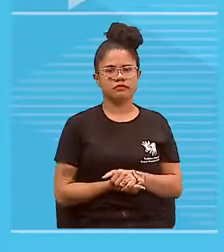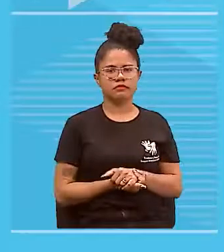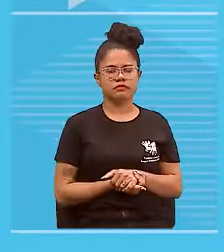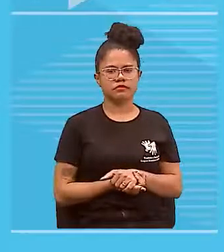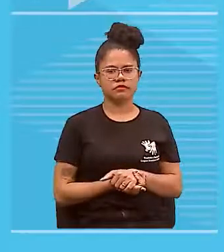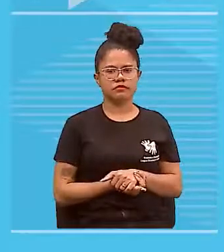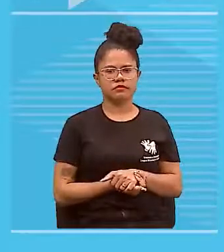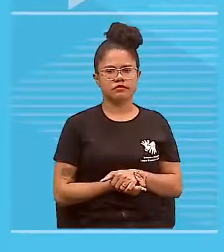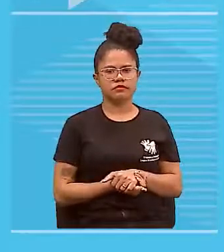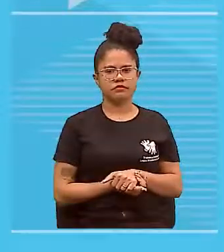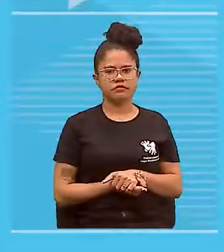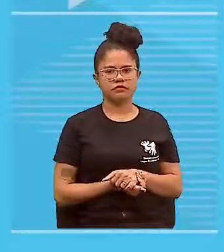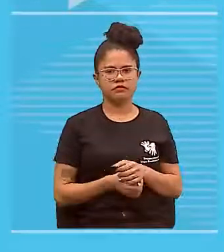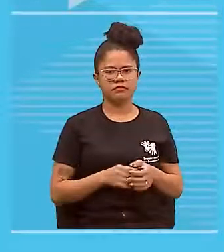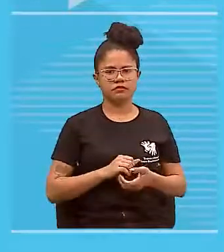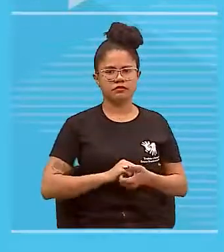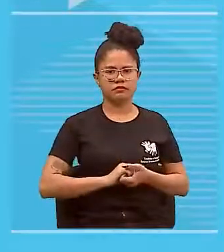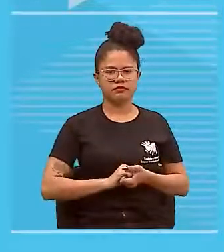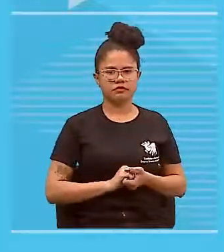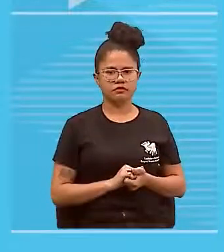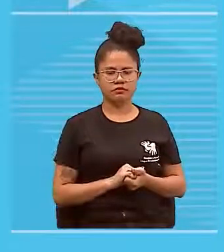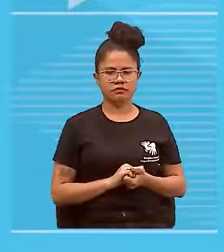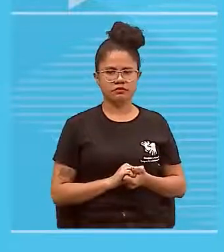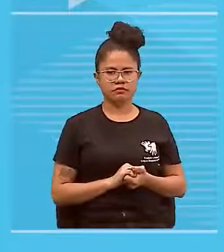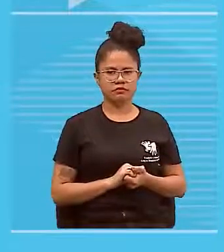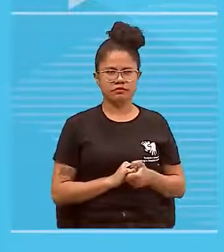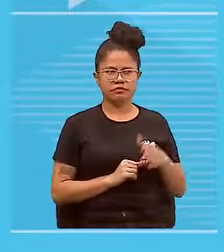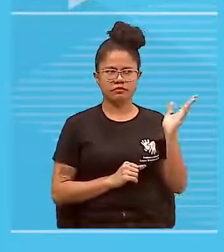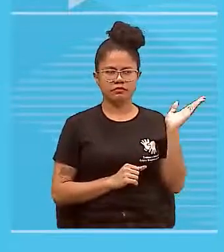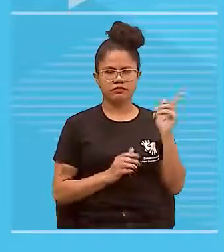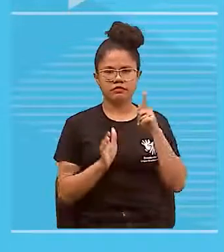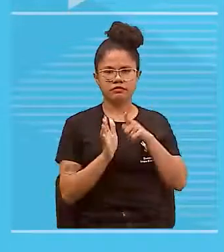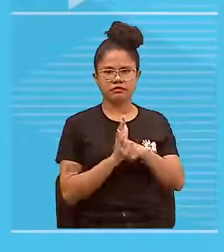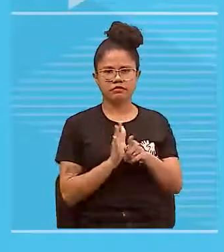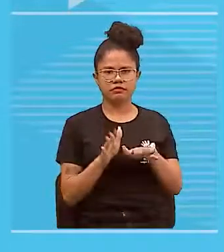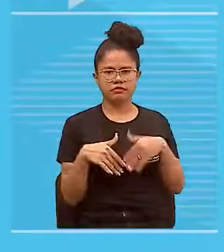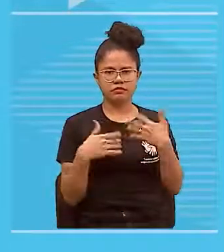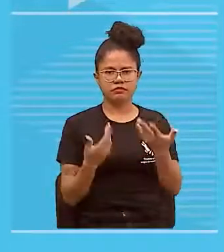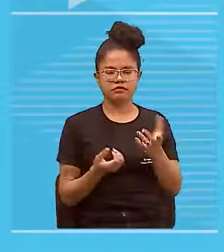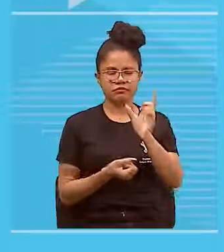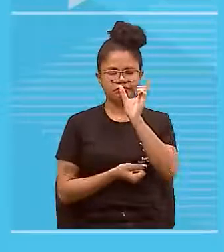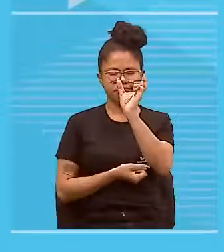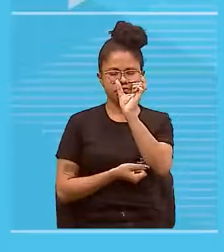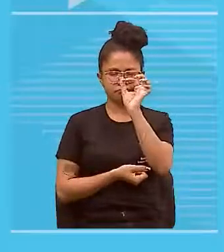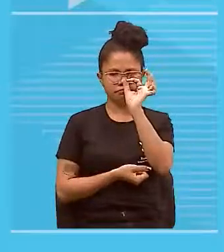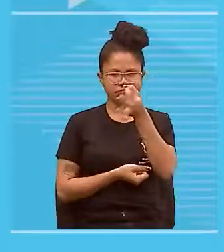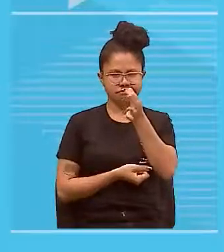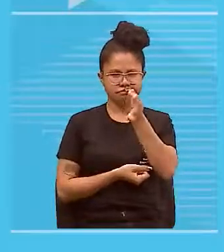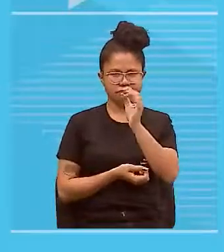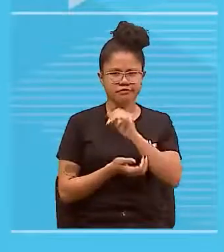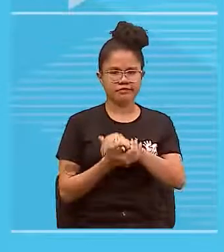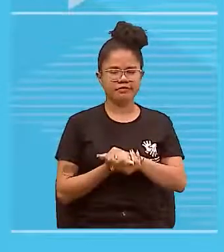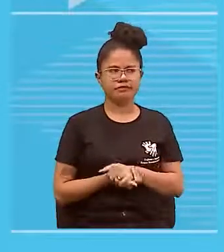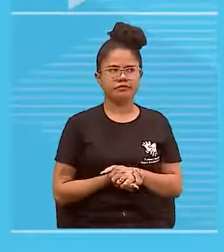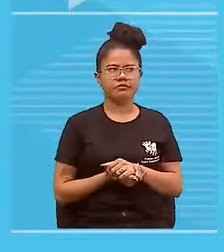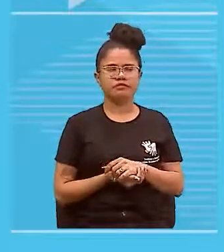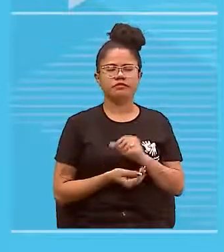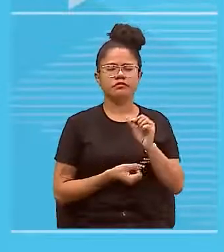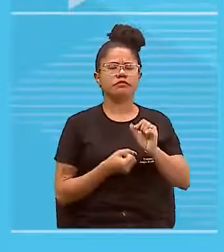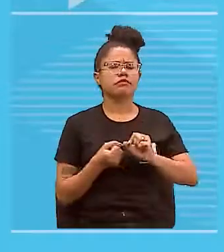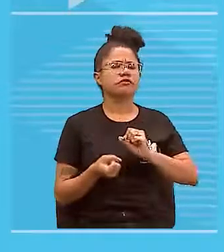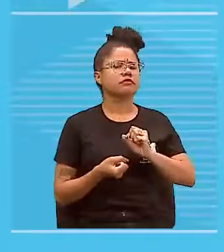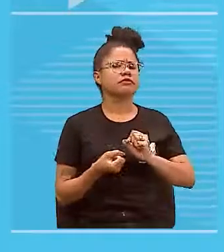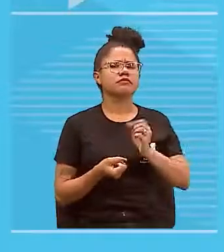destaquem né lá no enunciado da questão aquela palavra-chave né O que se quer